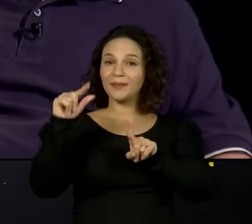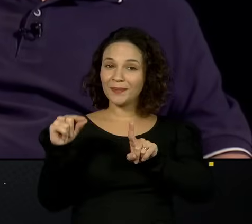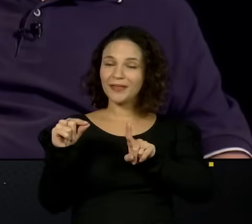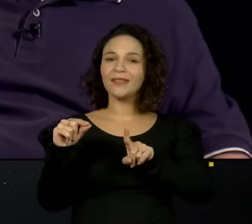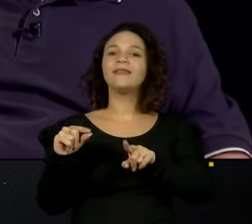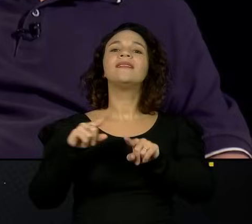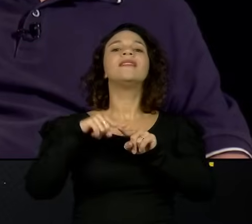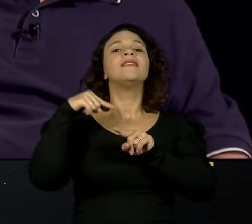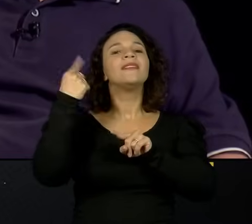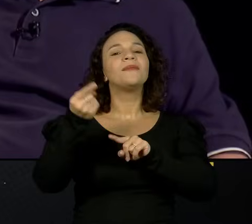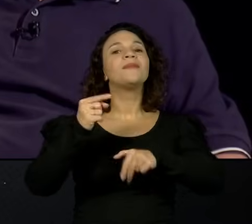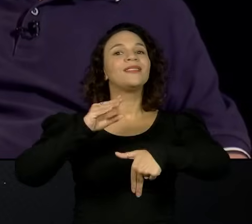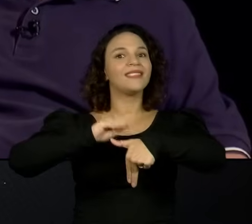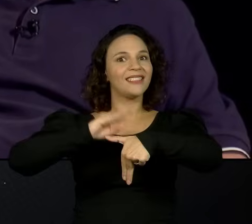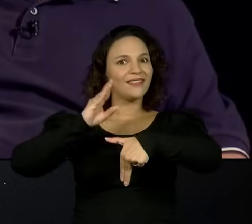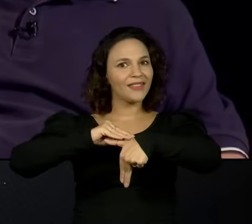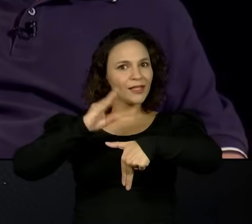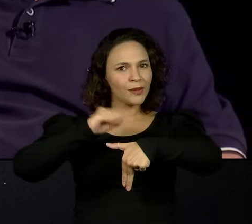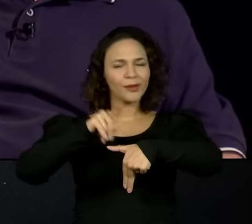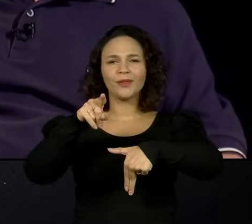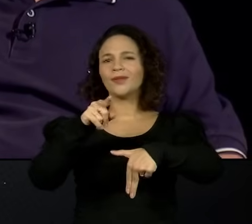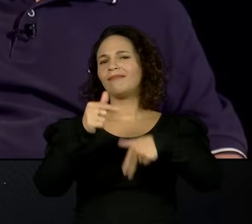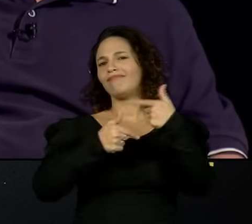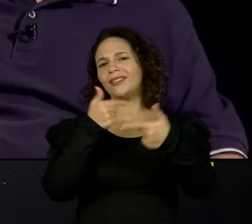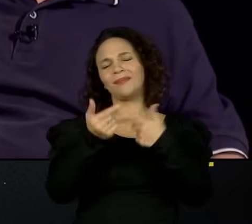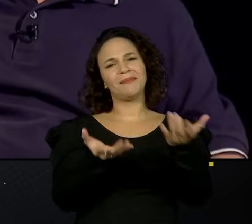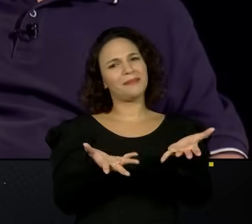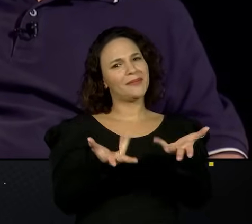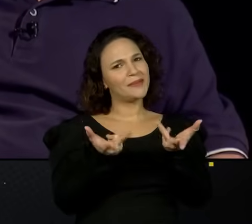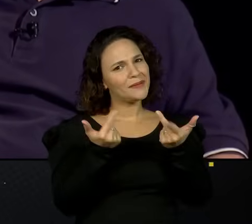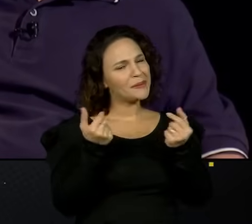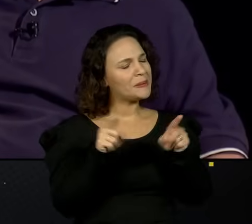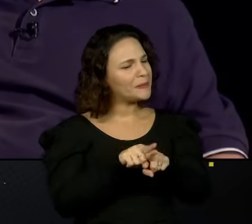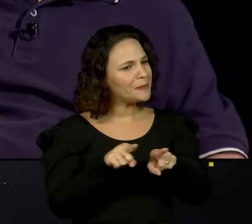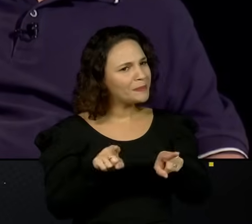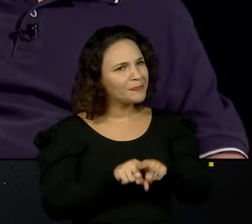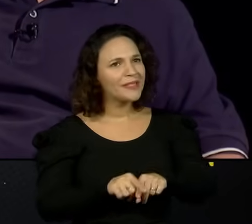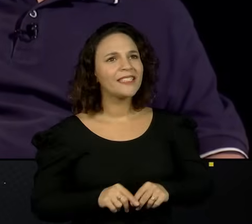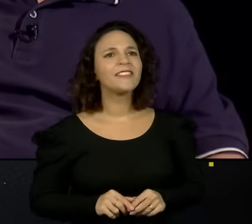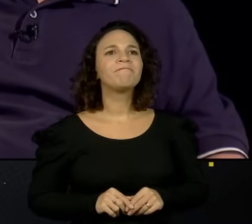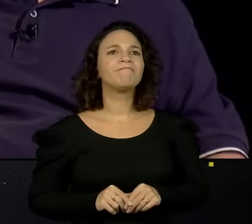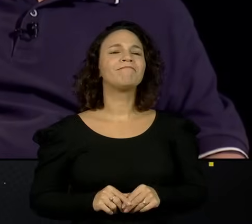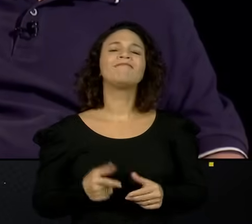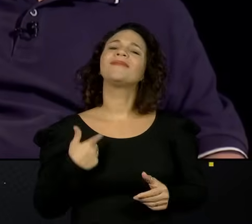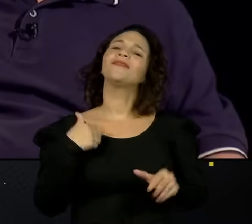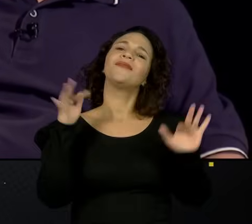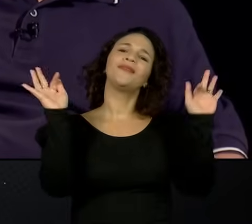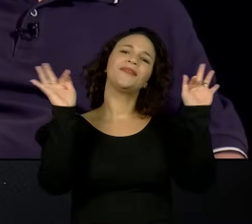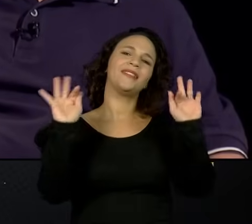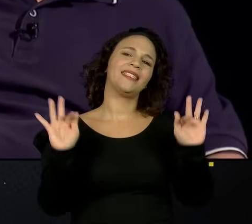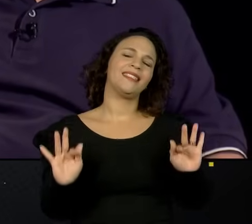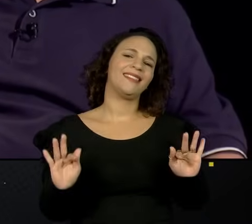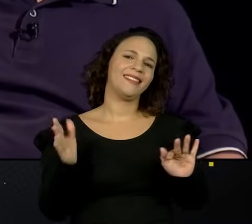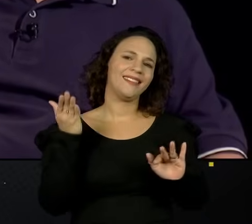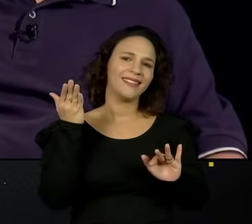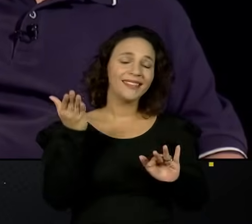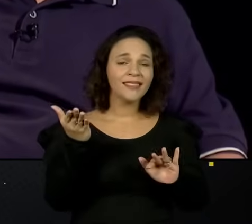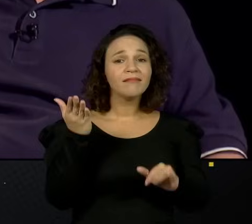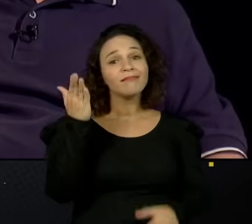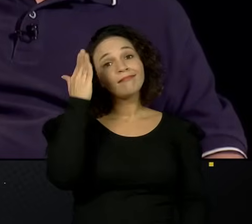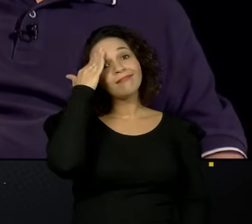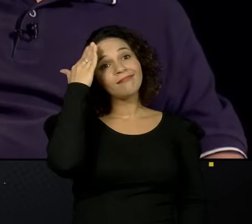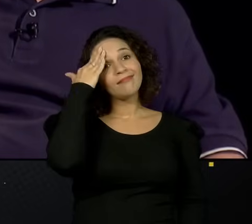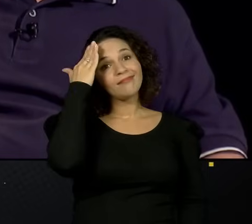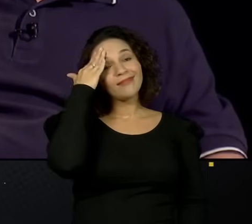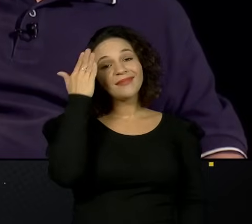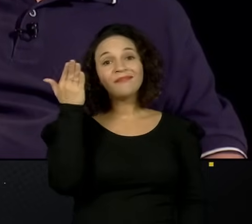TV Cultura, que maravilha de emissora também. Então, eu fico muito feliz de saber, inclusive,